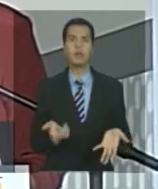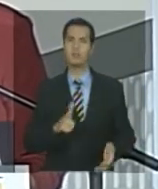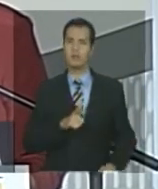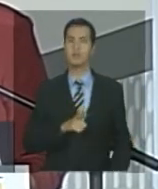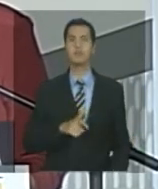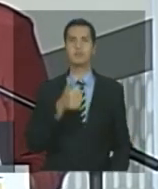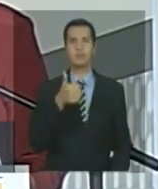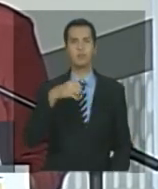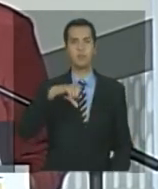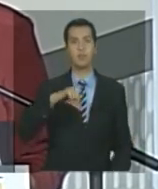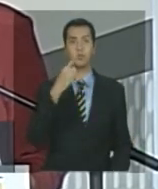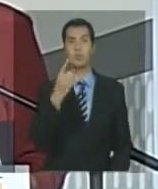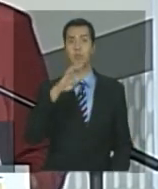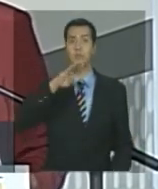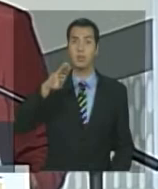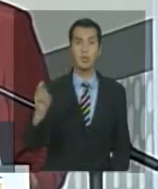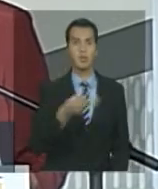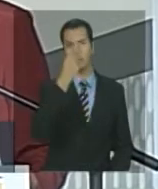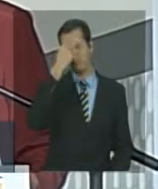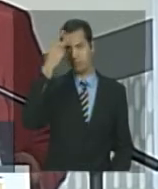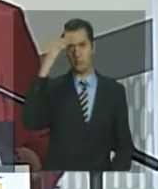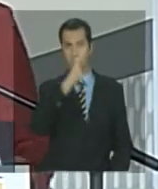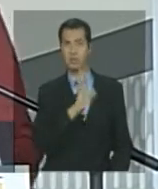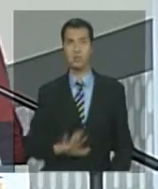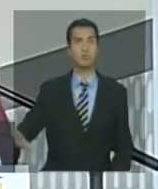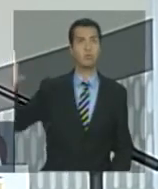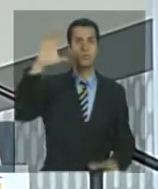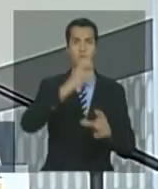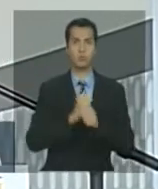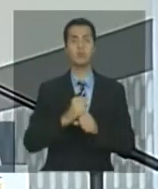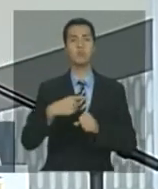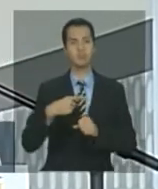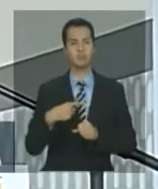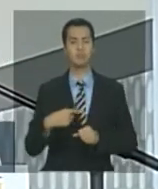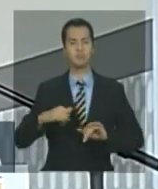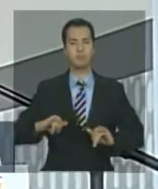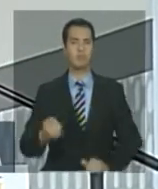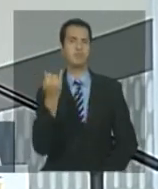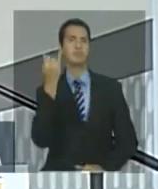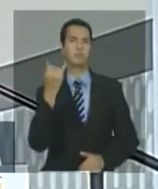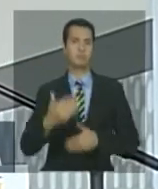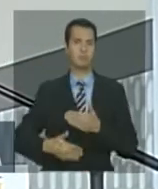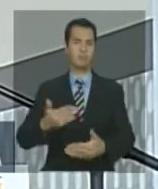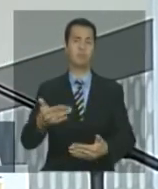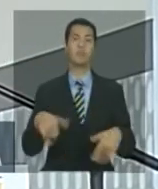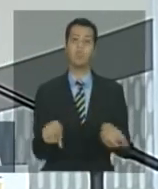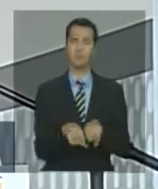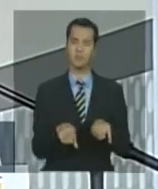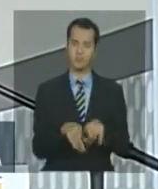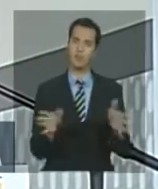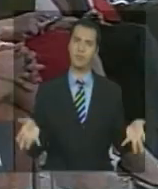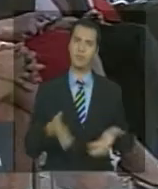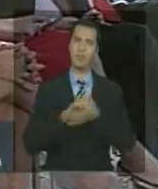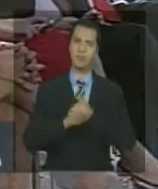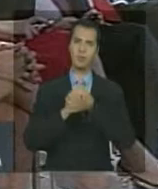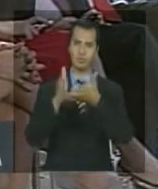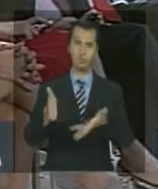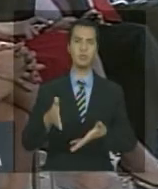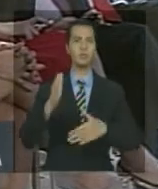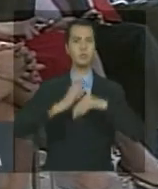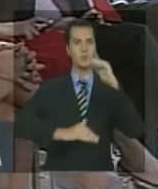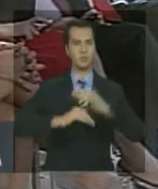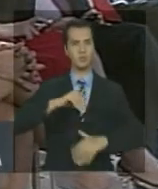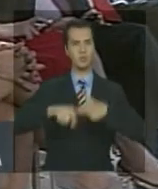191 milhões de brasileiros. Queria, por final, cumprimentar os jornalistas, os fotógrafos e os